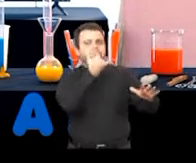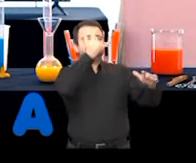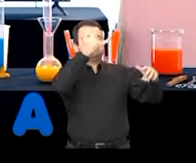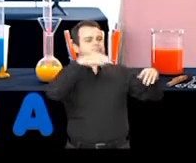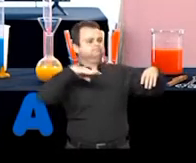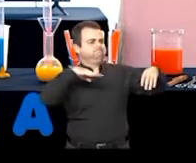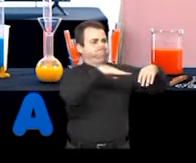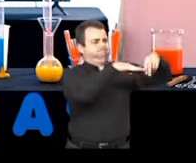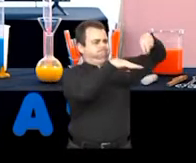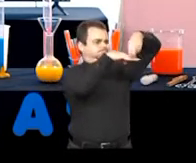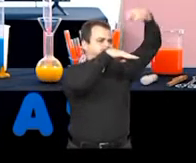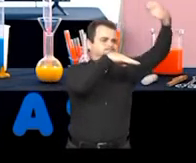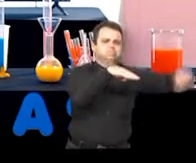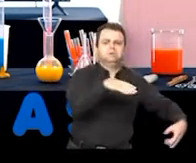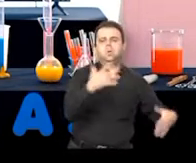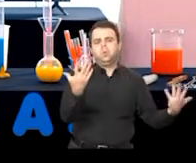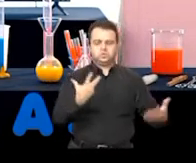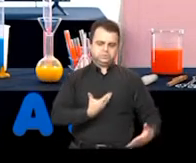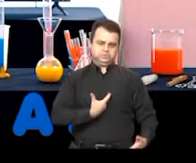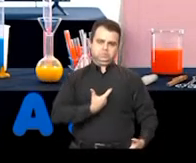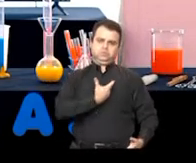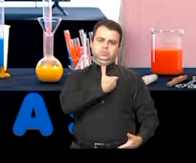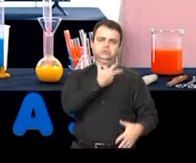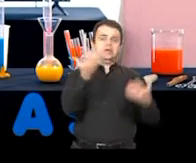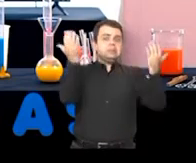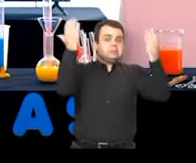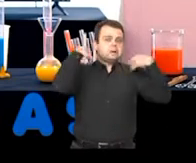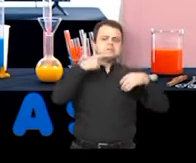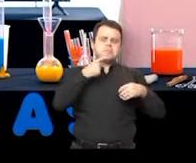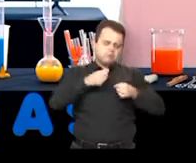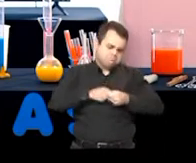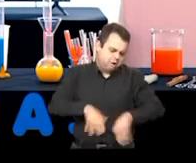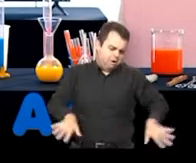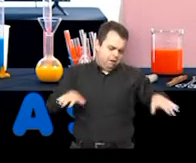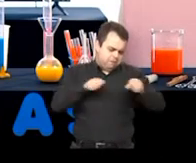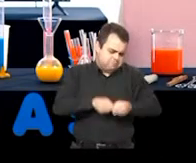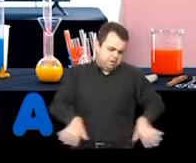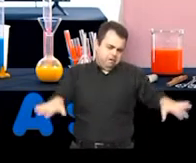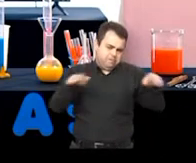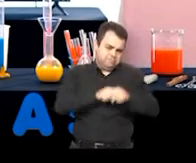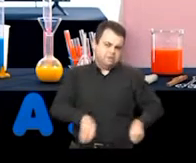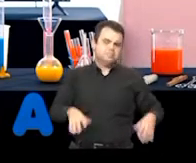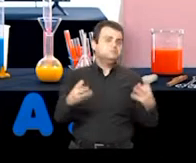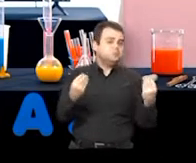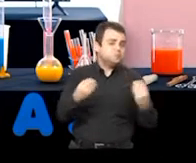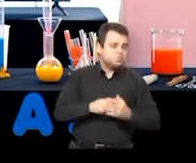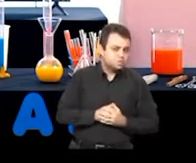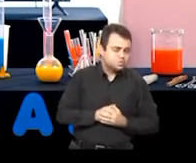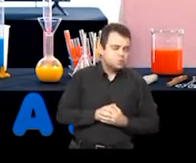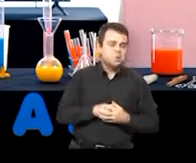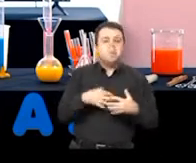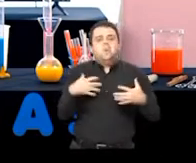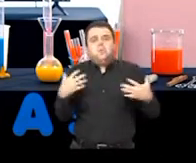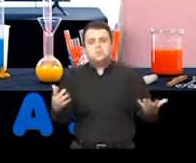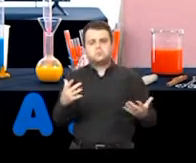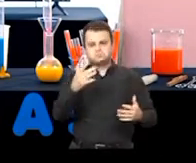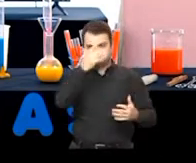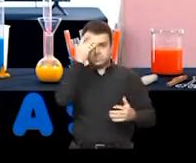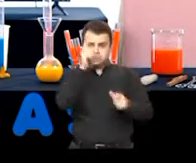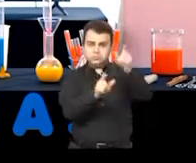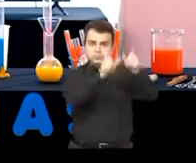sofrem cirurgias ou até mesmo hemorragias com perda grande de sangue. Imaginem pessoas que